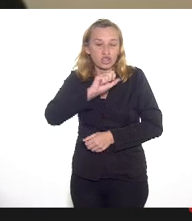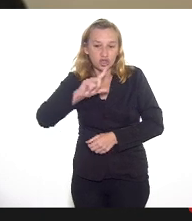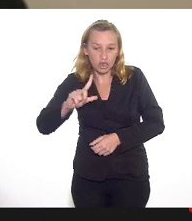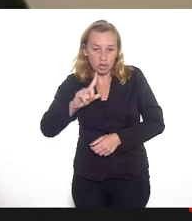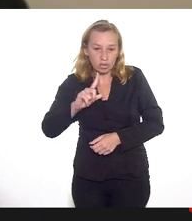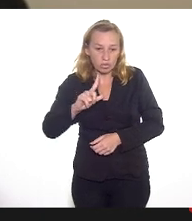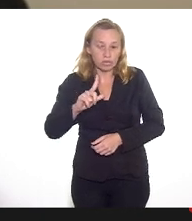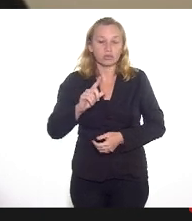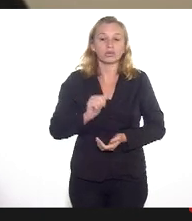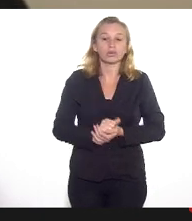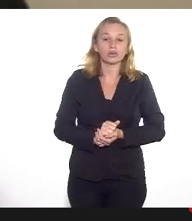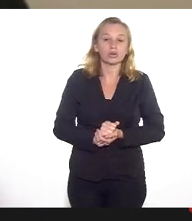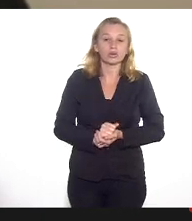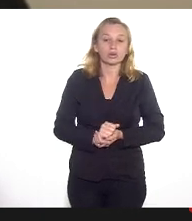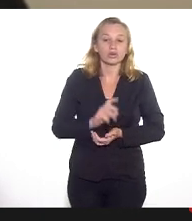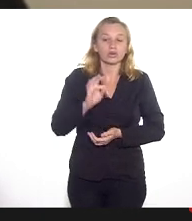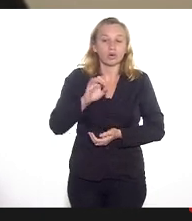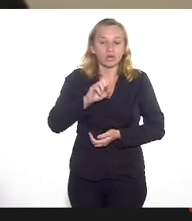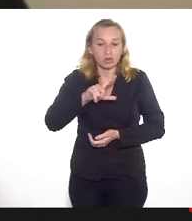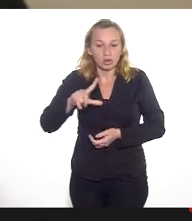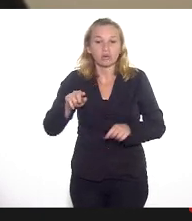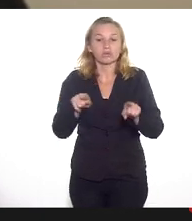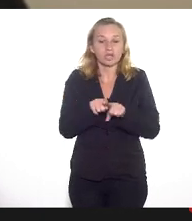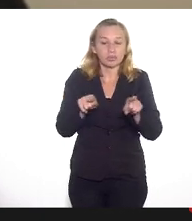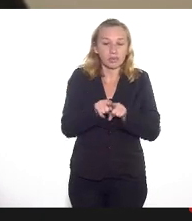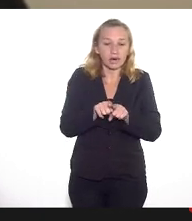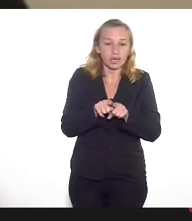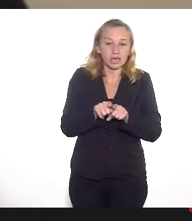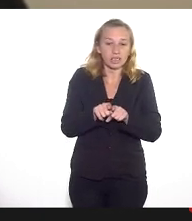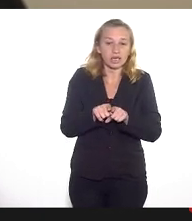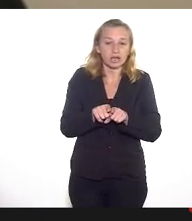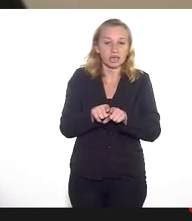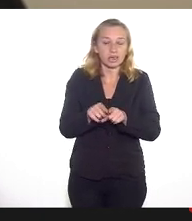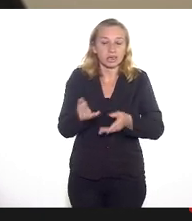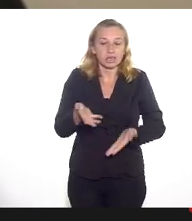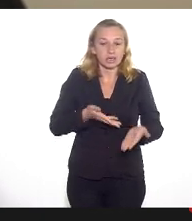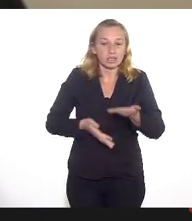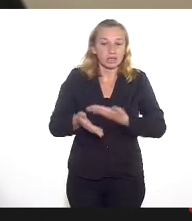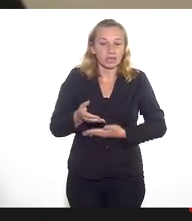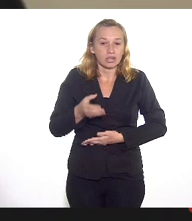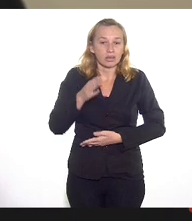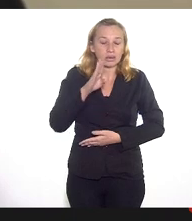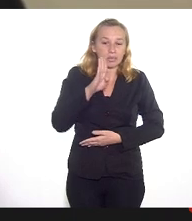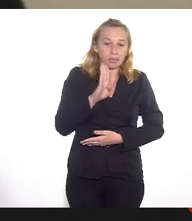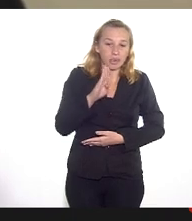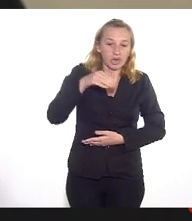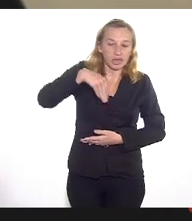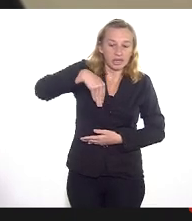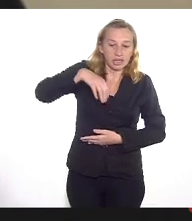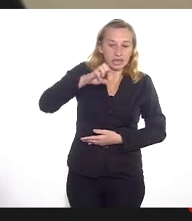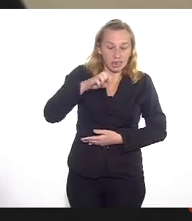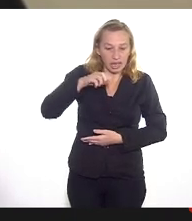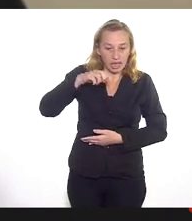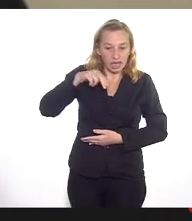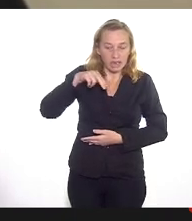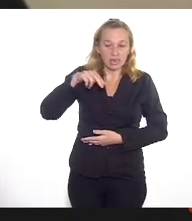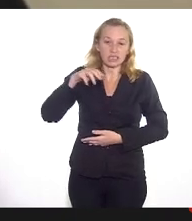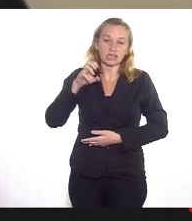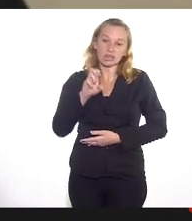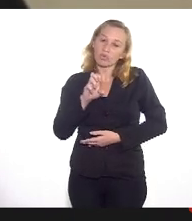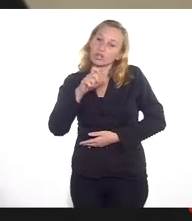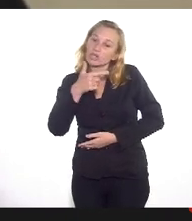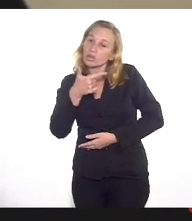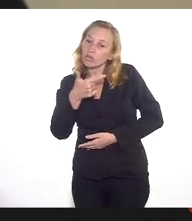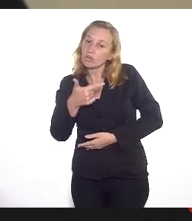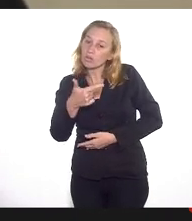Repsol. Com a Total também a gente parceiro no campo de BMS-54, que é uma concessão,